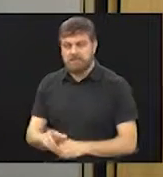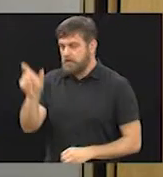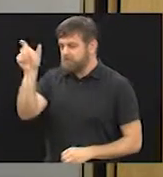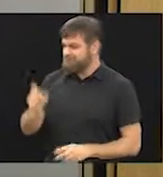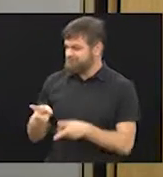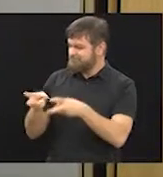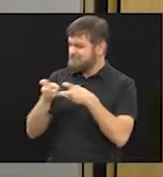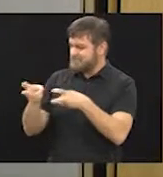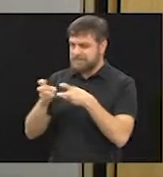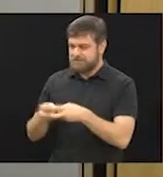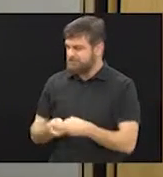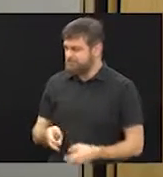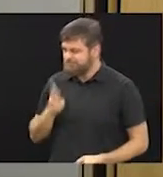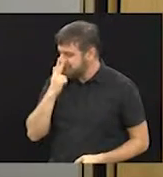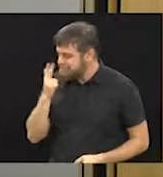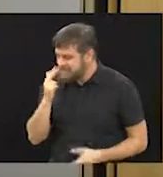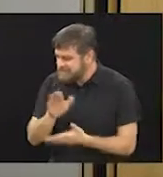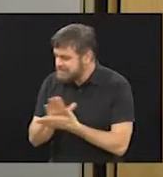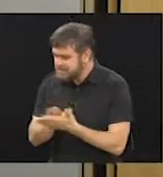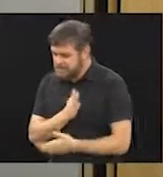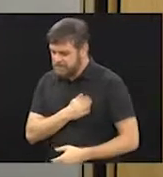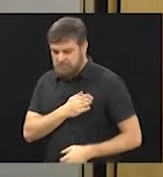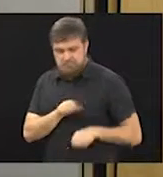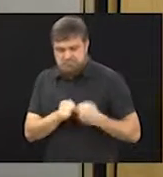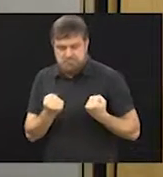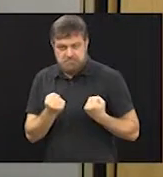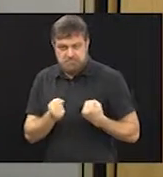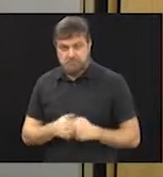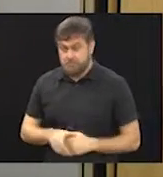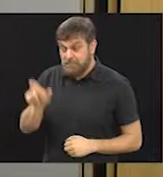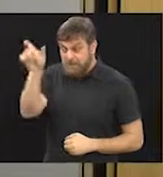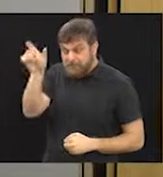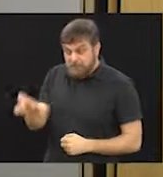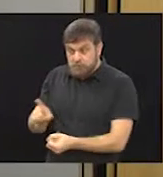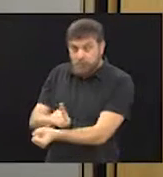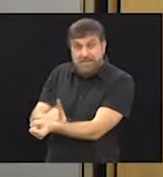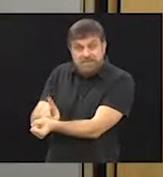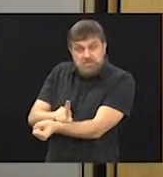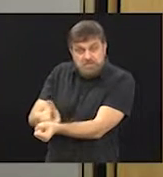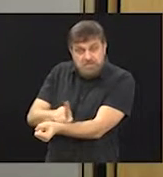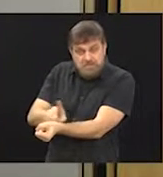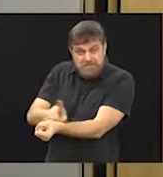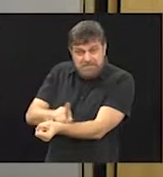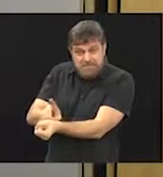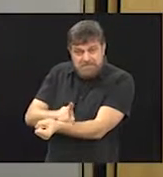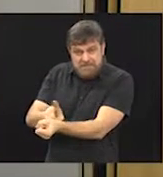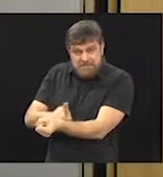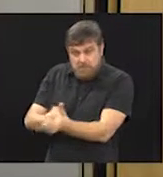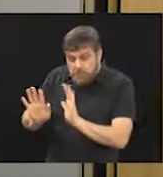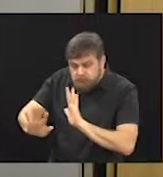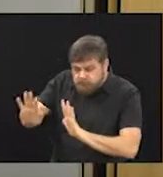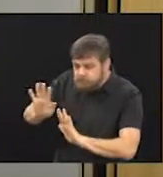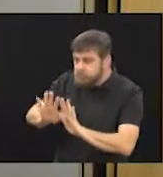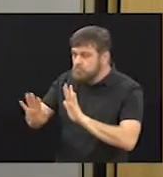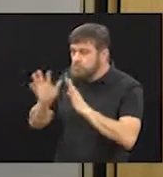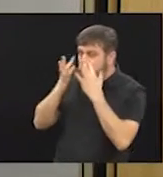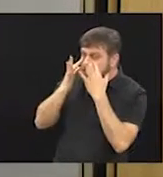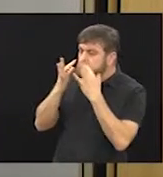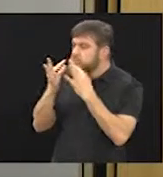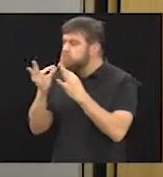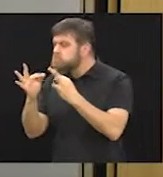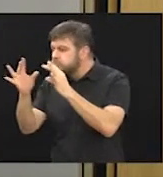passa desapercebido que ele está infartando. Esses pacientes, os pacientes diabéticos, você tem que ter muito mais